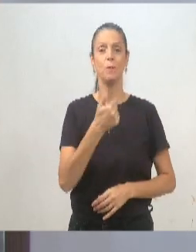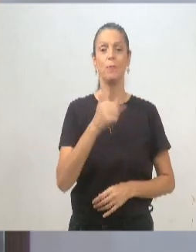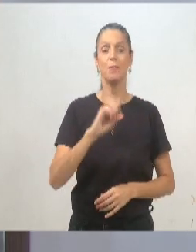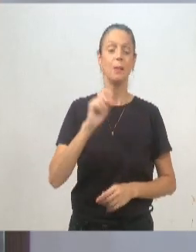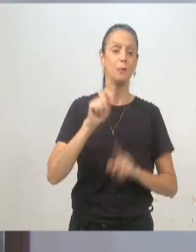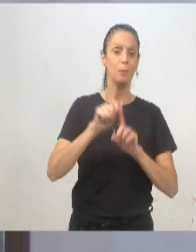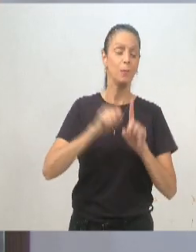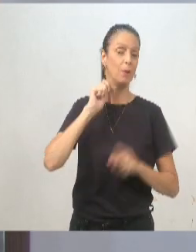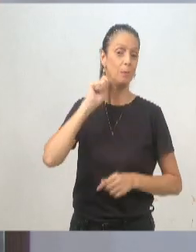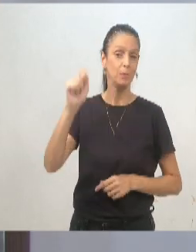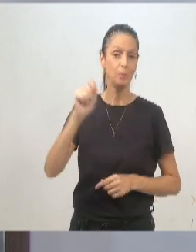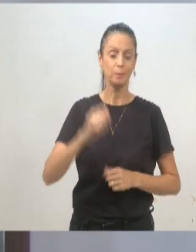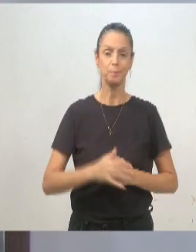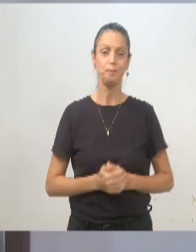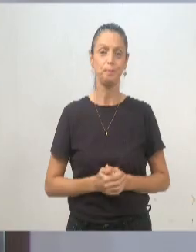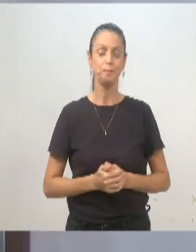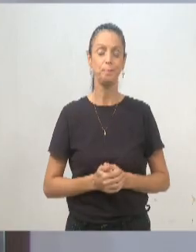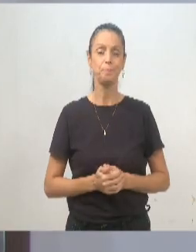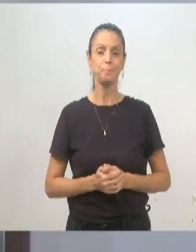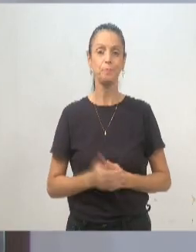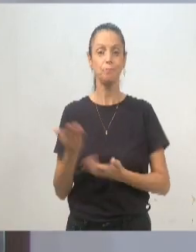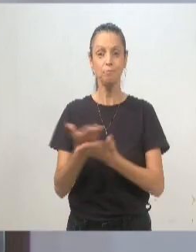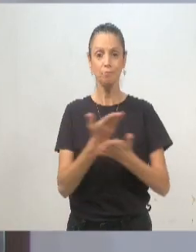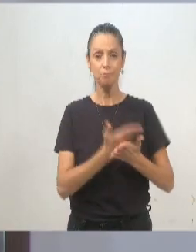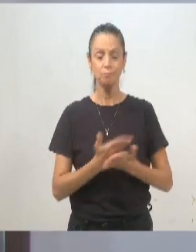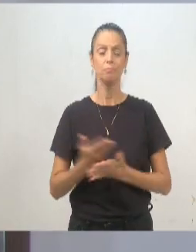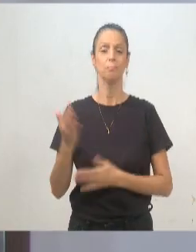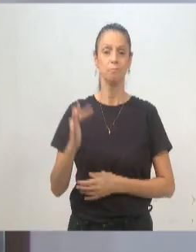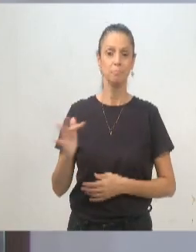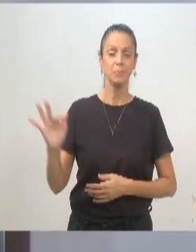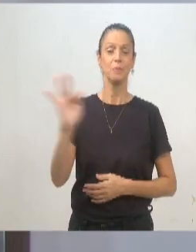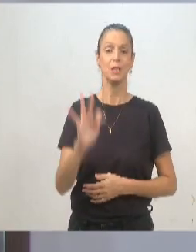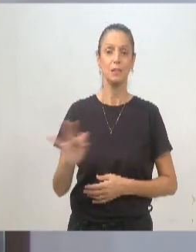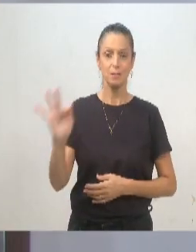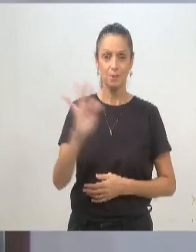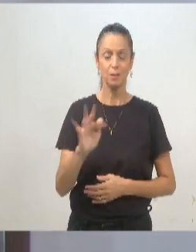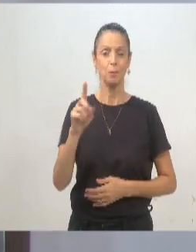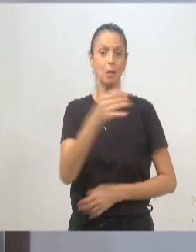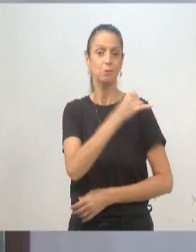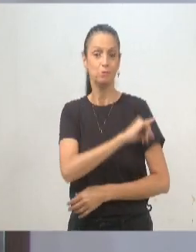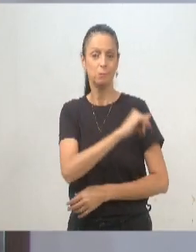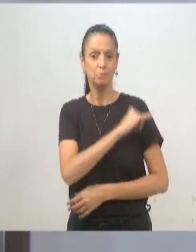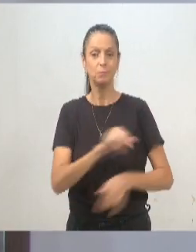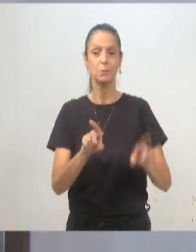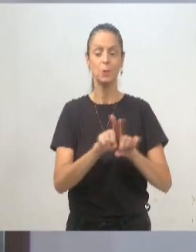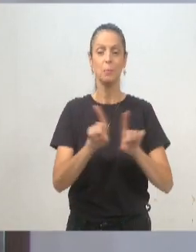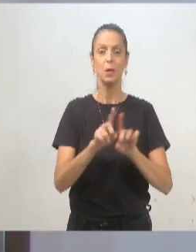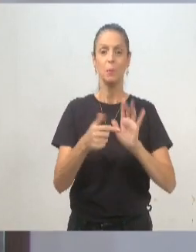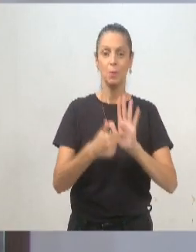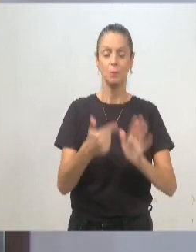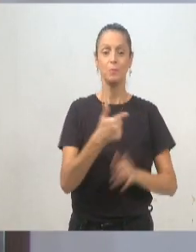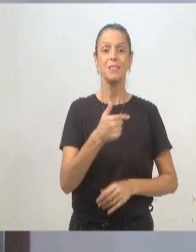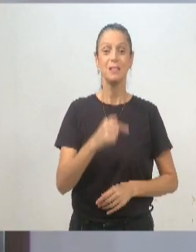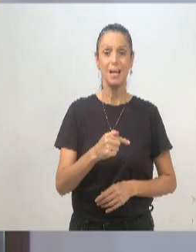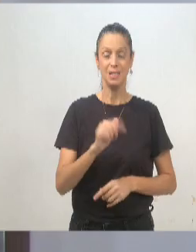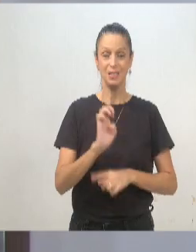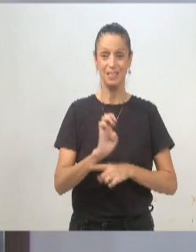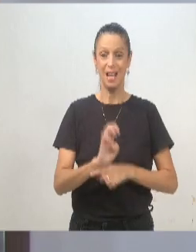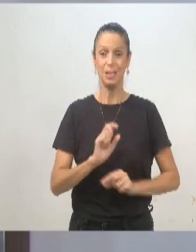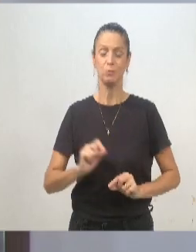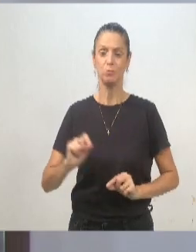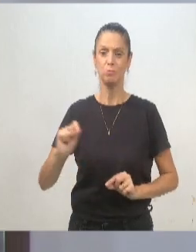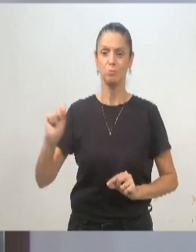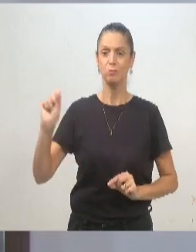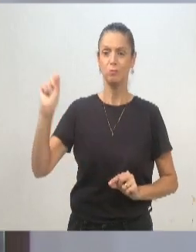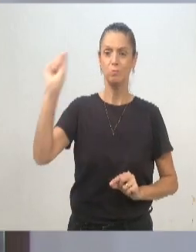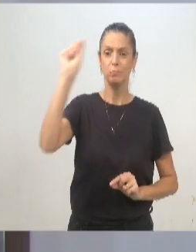abril. Um estudo da Federação das Indústrias do Estado do Rio de Janeiro aponta que dos 27 estados da